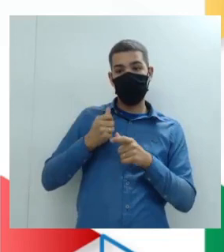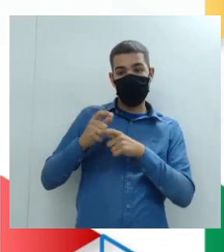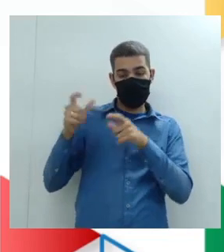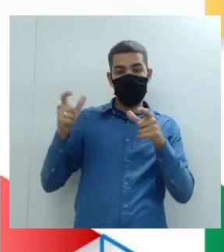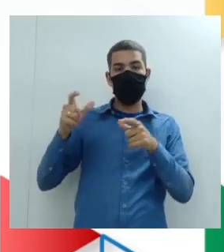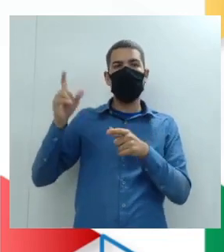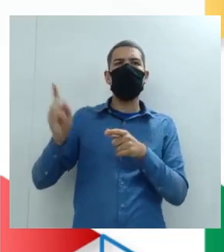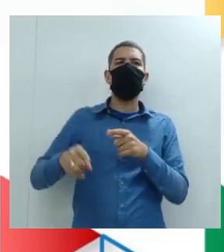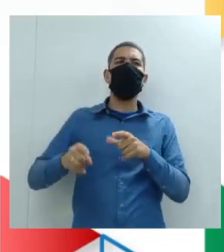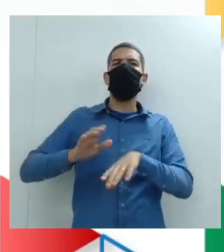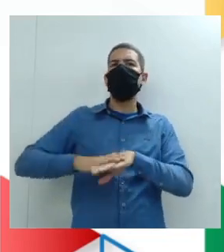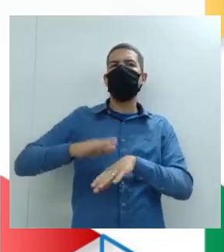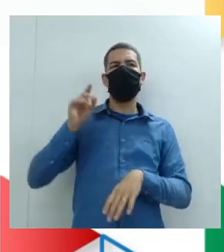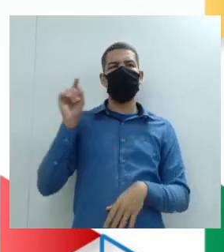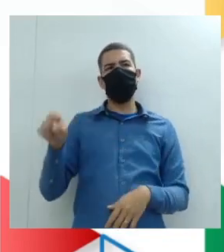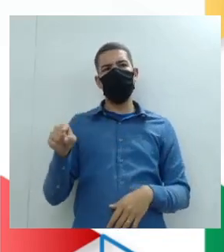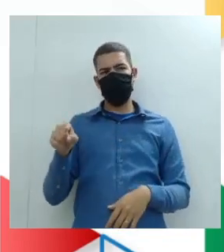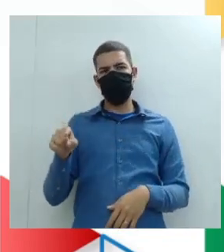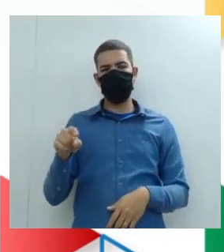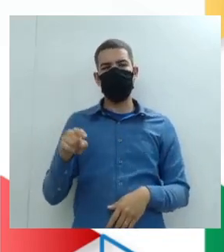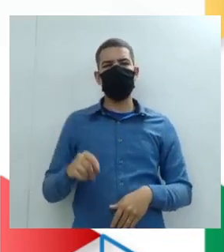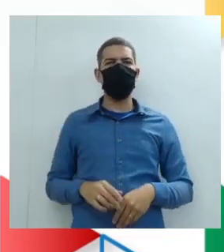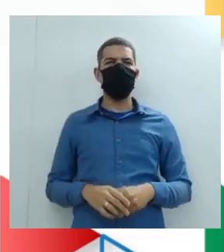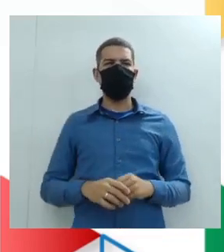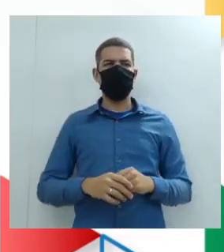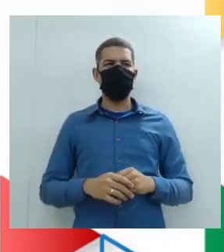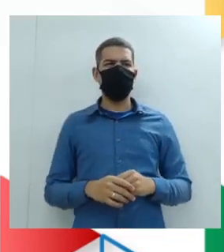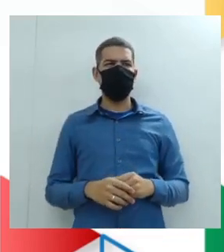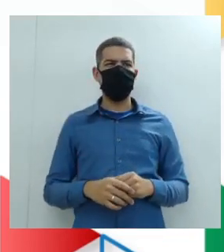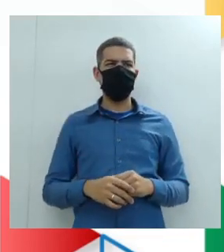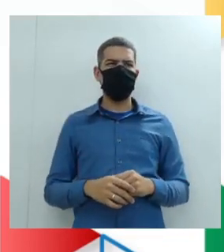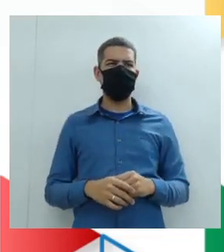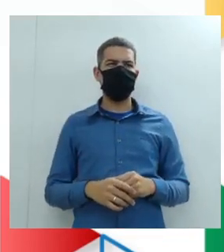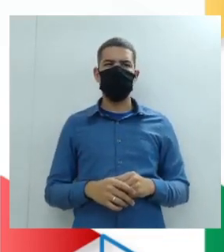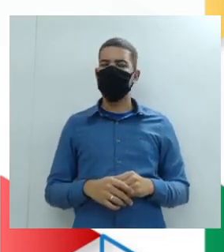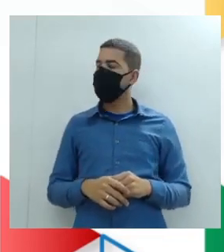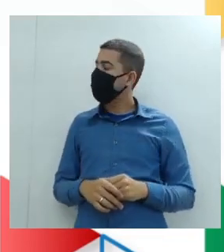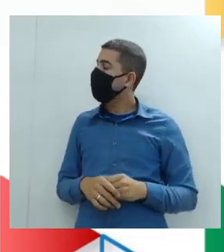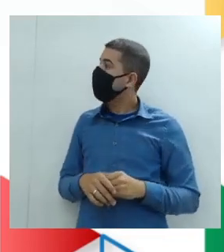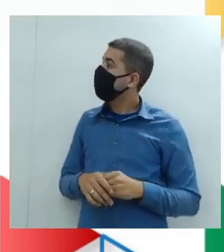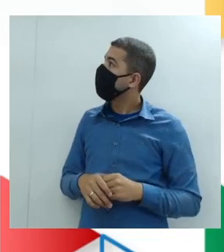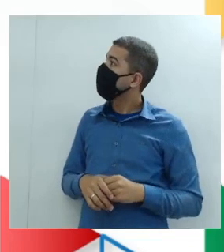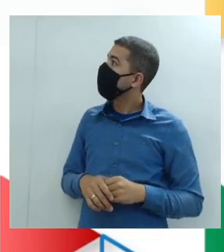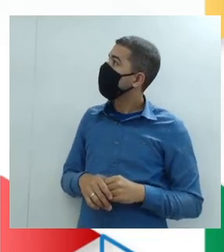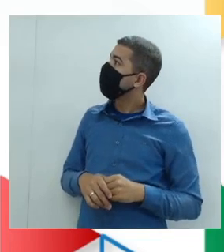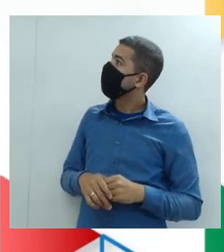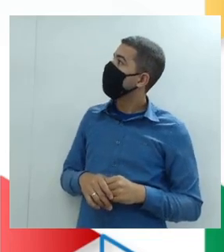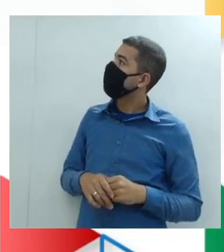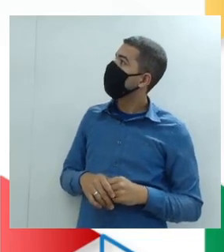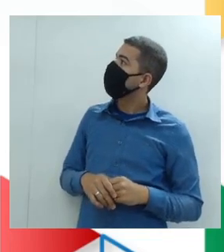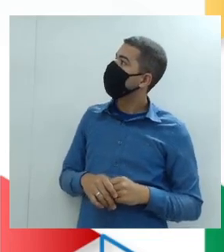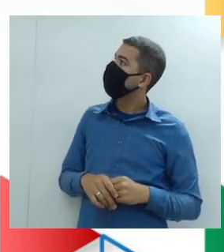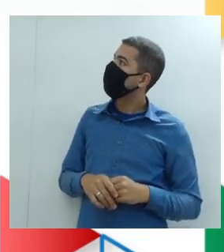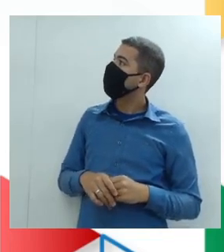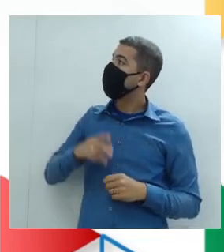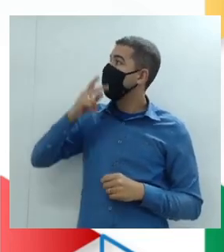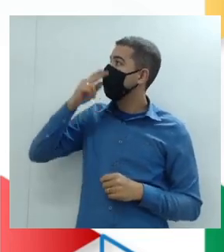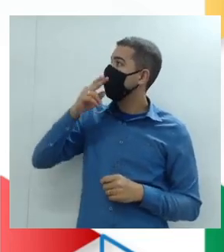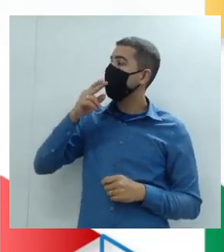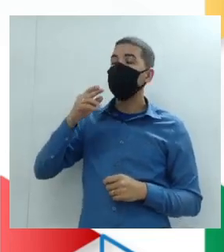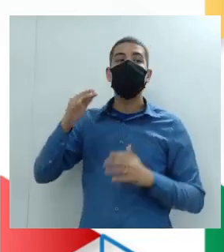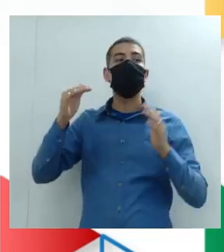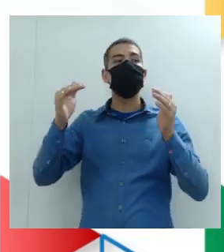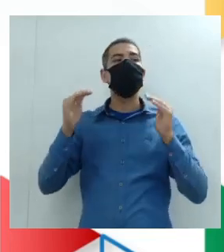das maioria das parcelas, tá? Segue comigo a solução, ó. Mesma equação, só fiz repetir.